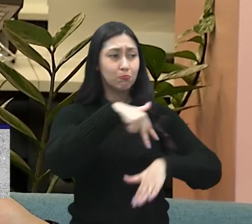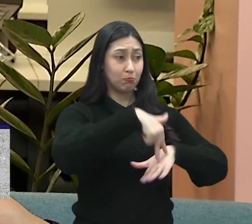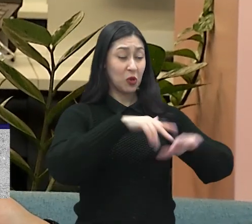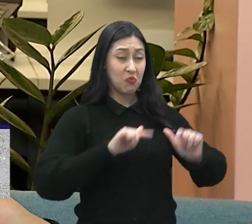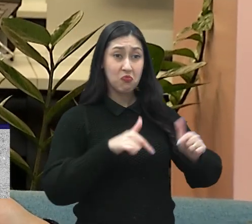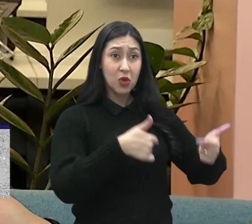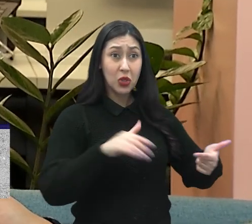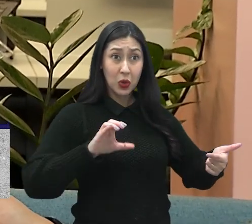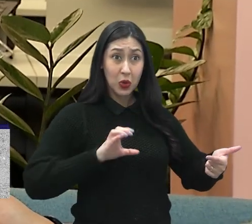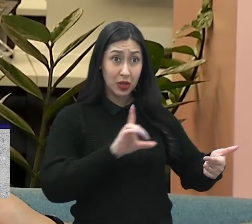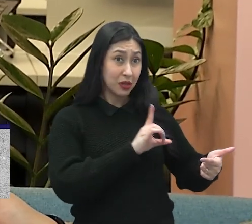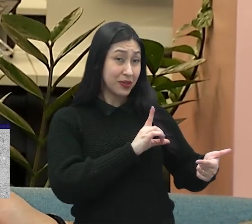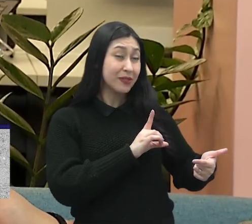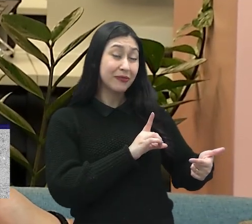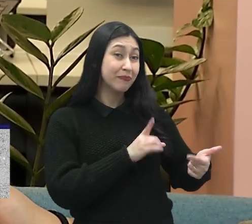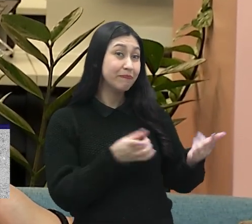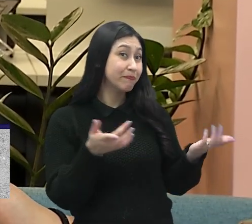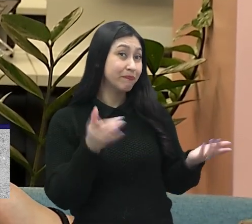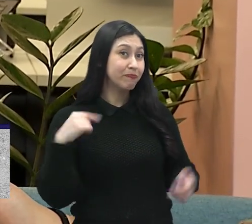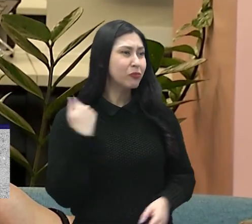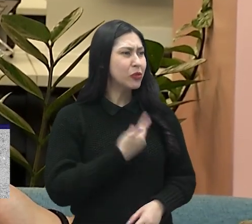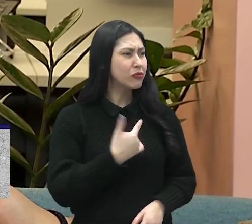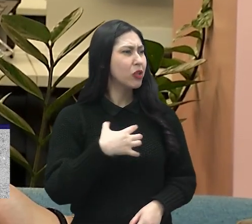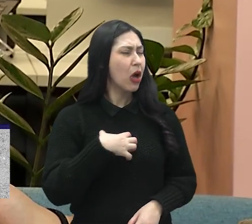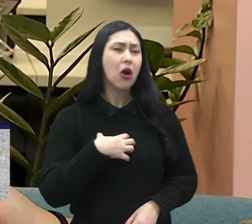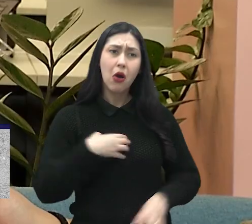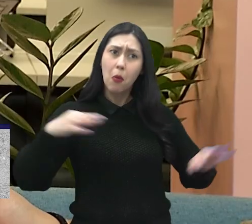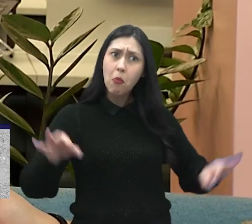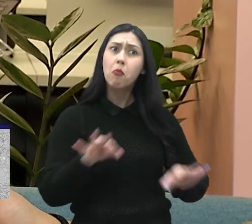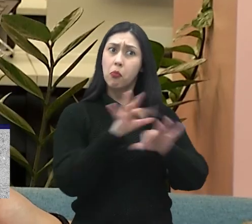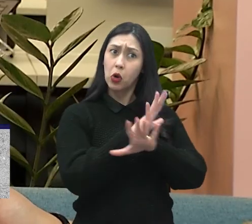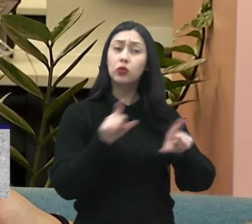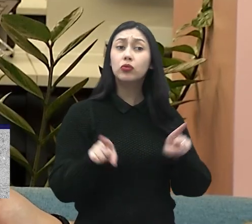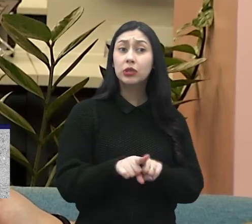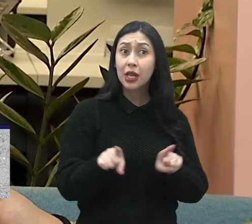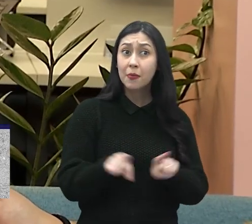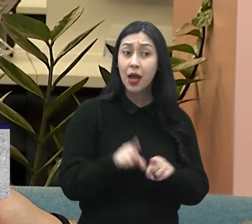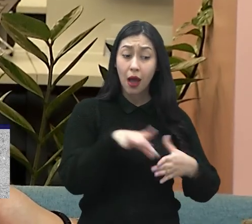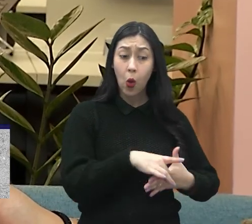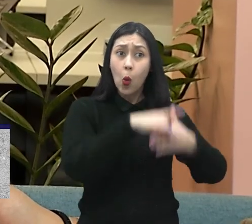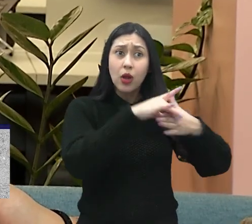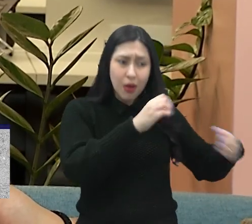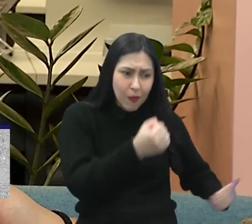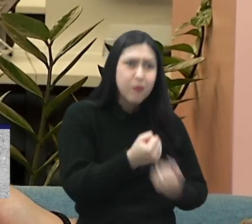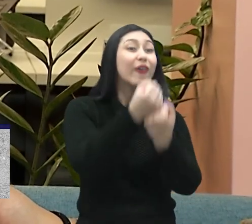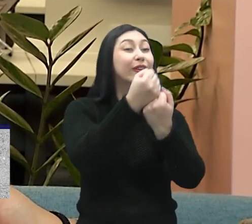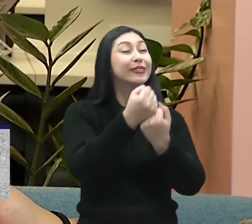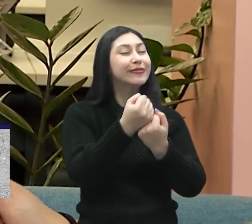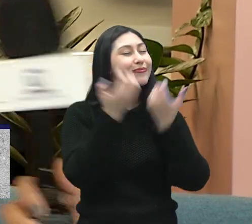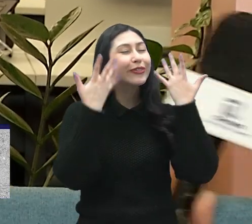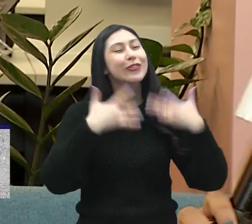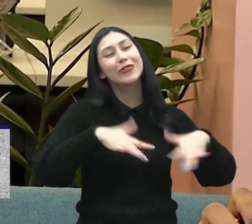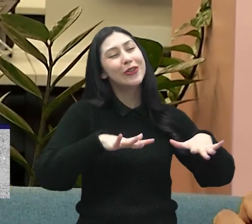da coordenação, e a gente se sente preparado, tem o respaldo aí dos líderes, então é